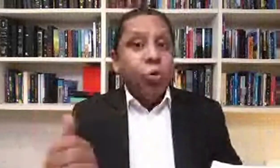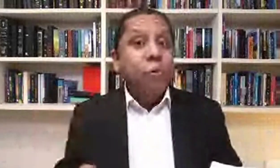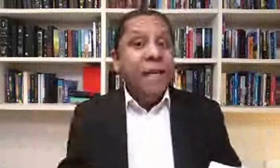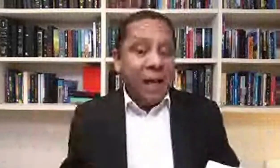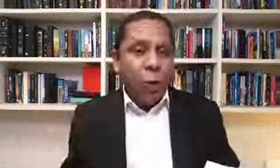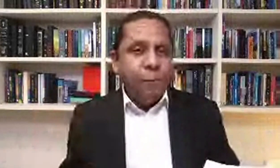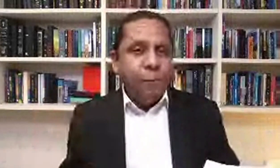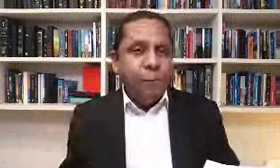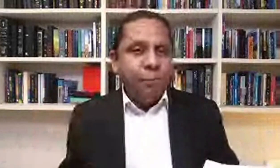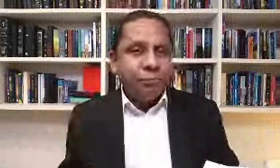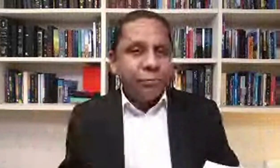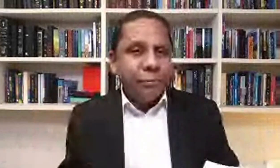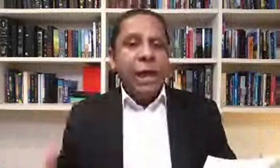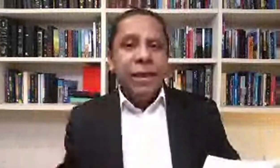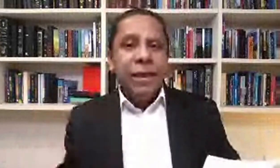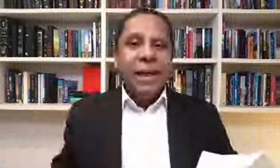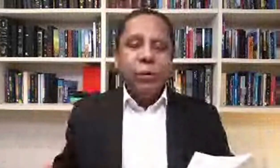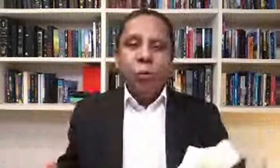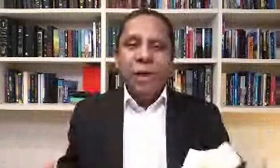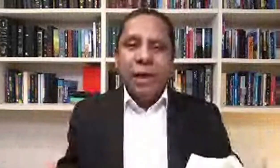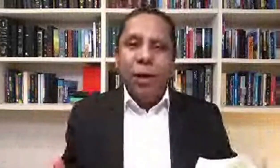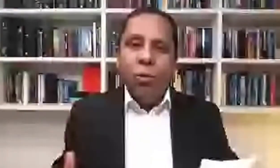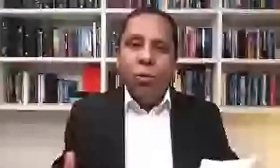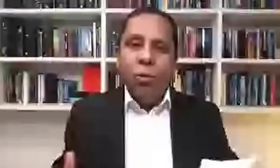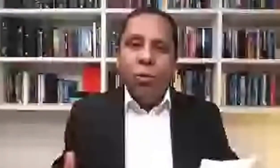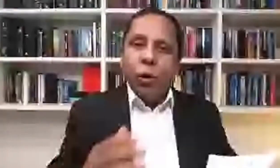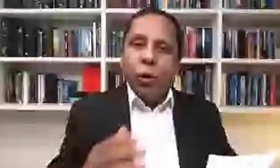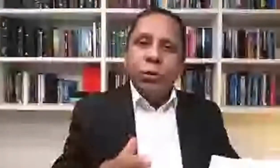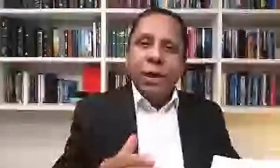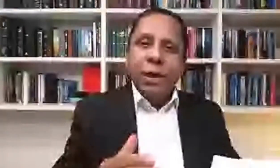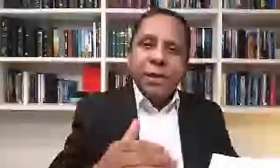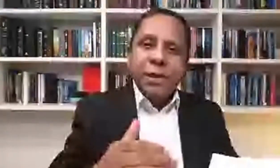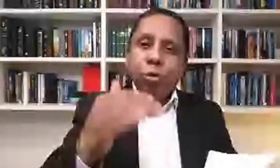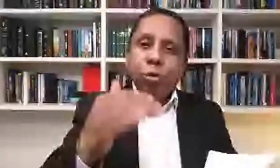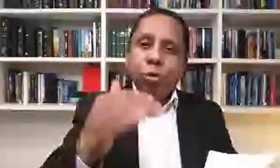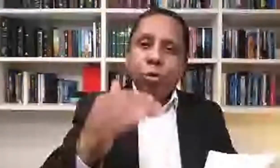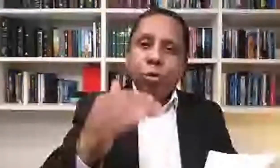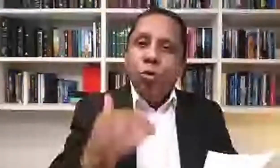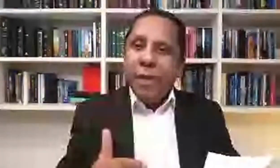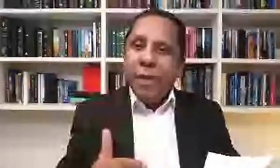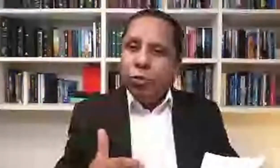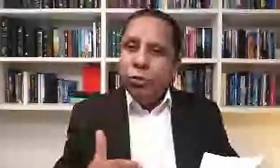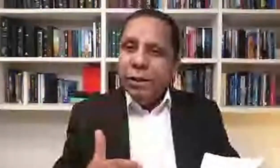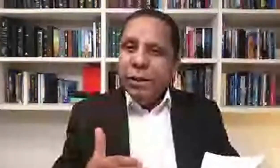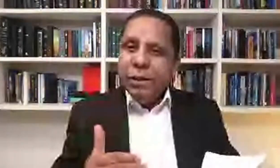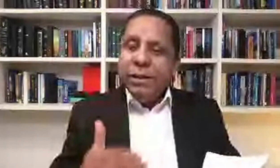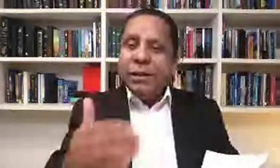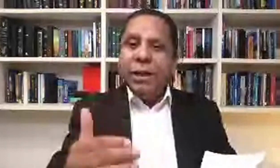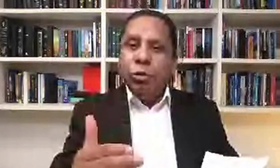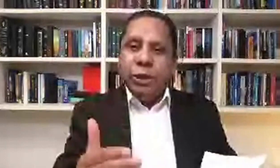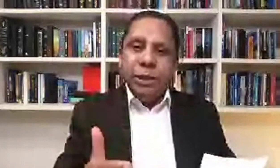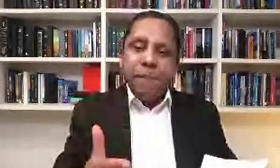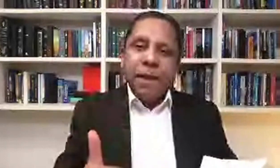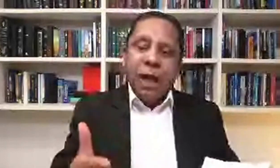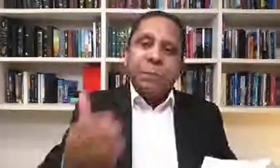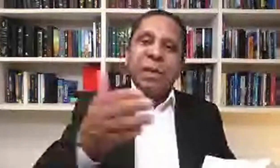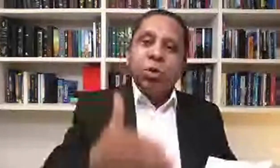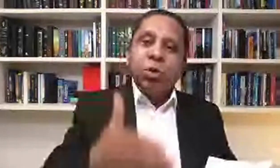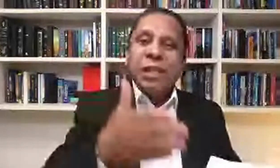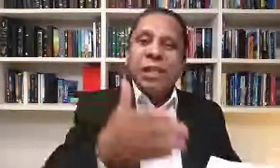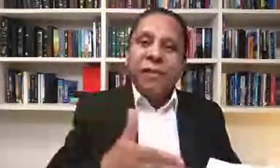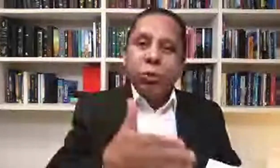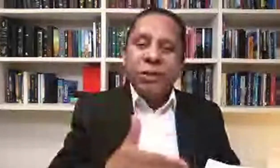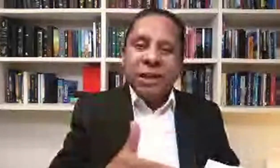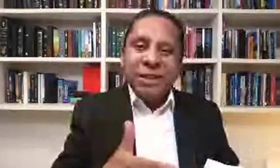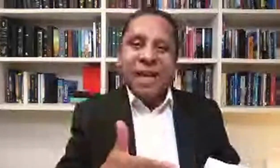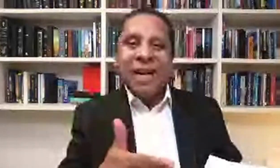o decreto dominical. O que é esse decreto dominical? Foi quando eles fizeram um documento dizendo que as